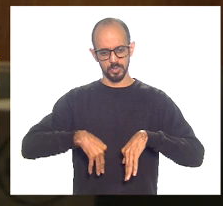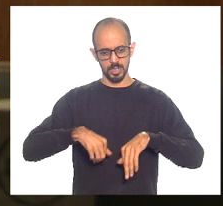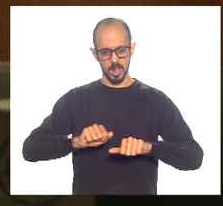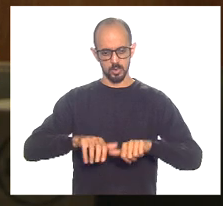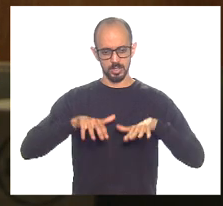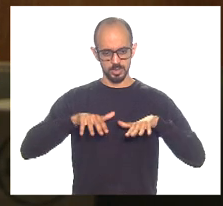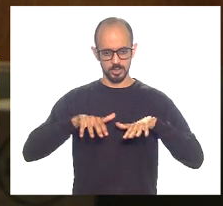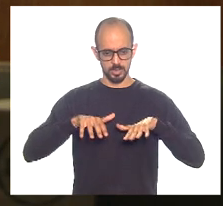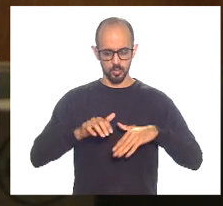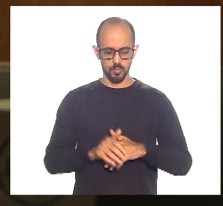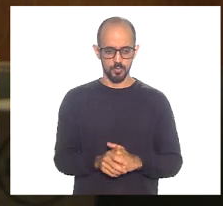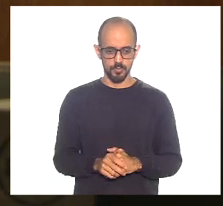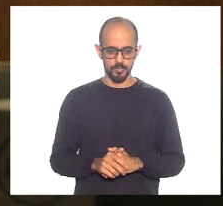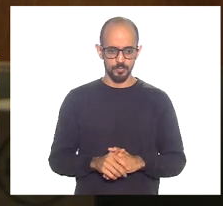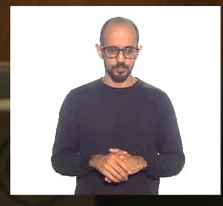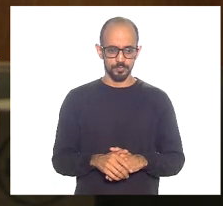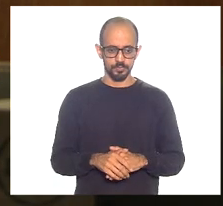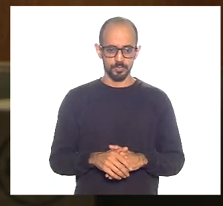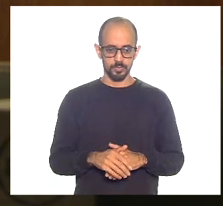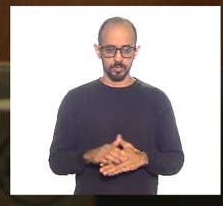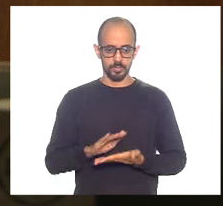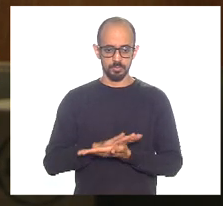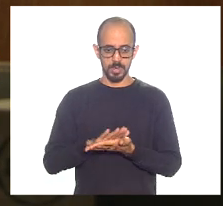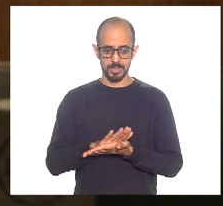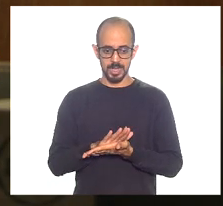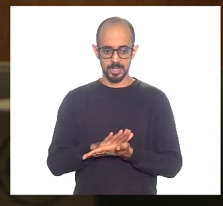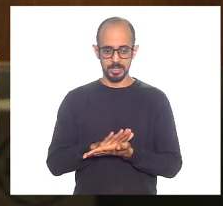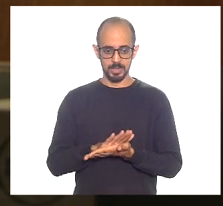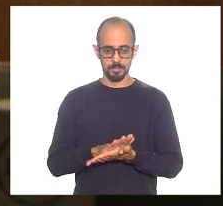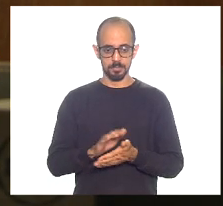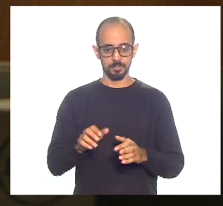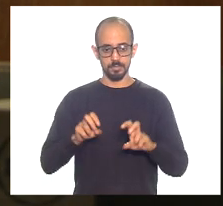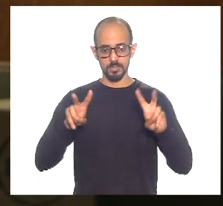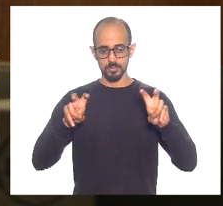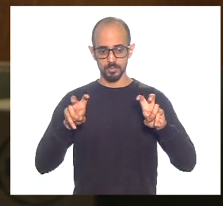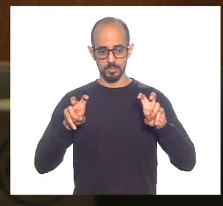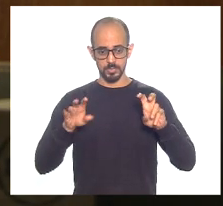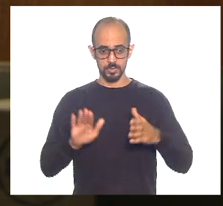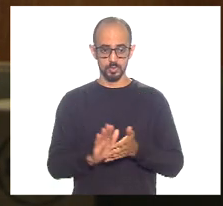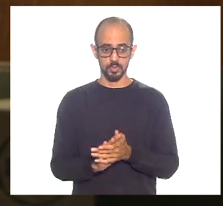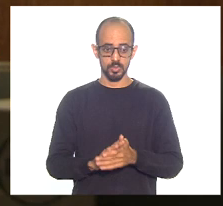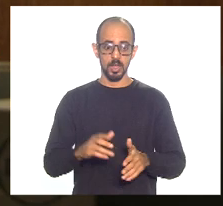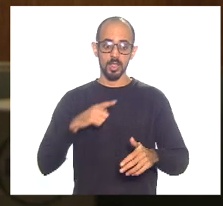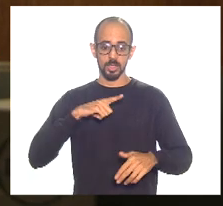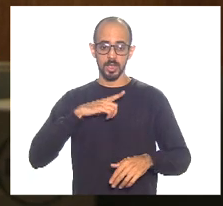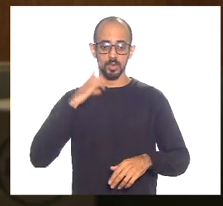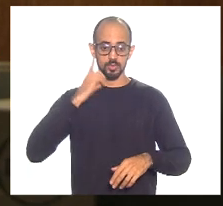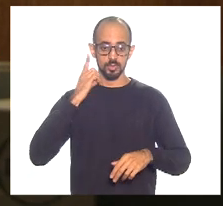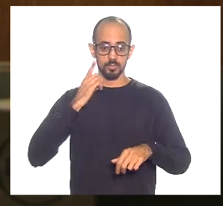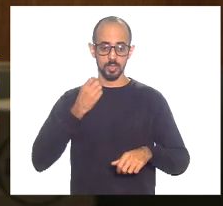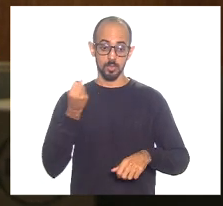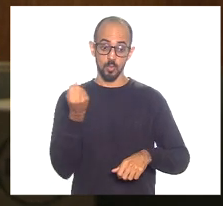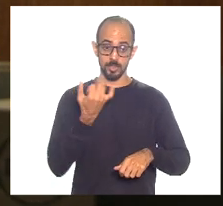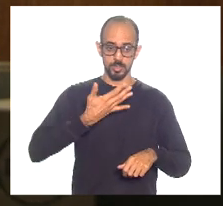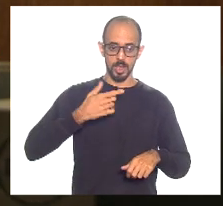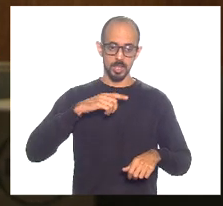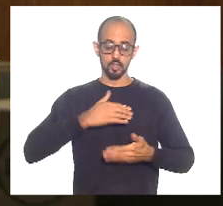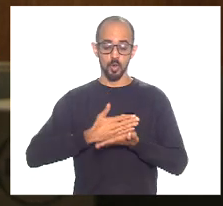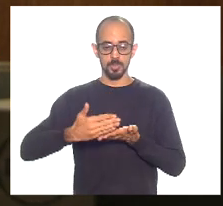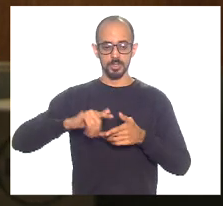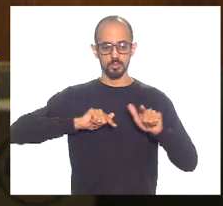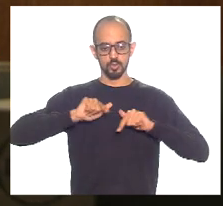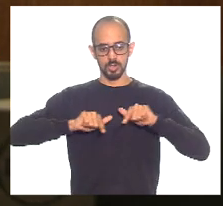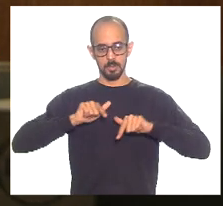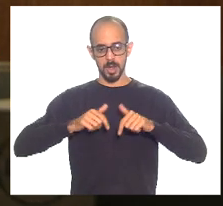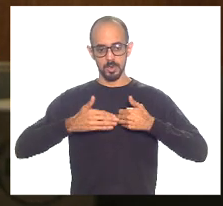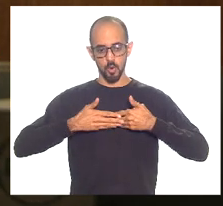favor. Nada mais a tratar na segunda sessão extraordinária, mesmo está encerrada. Havendo um número legal sobre a proteção de Deus, iniciamos os nossos trabalhos.